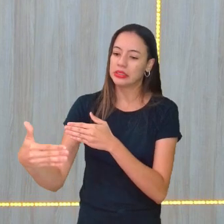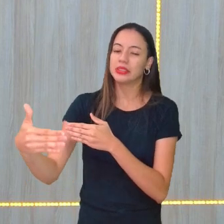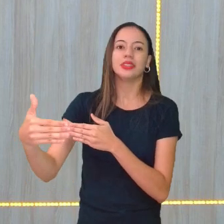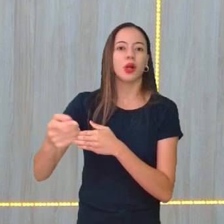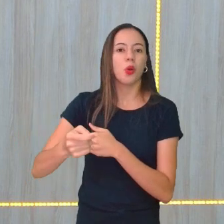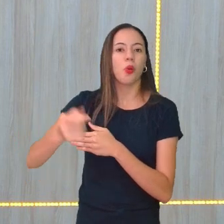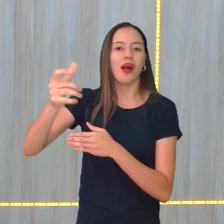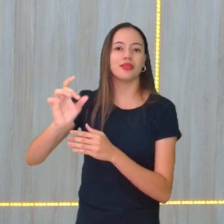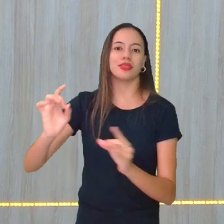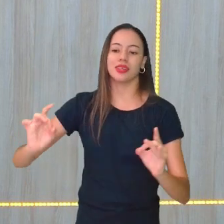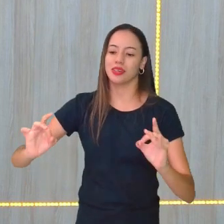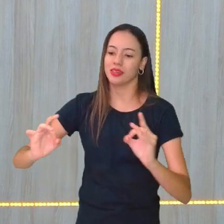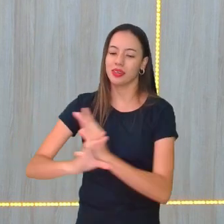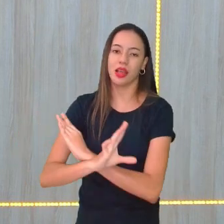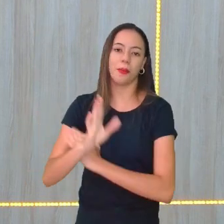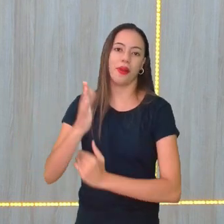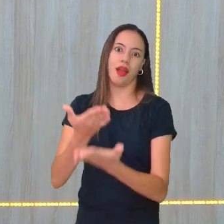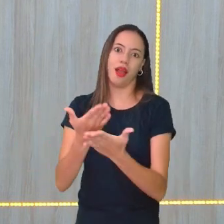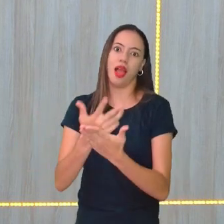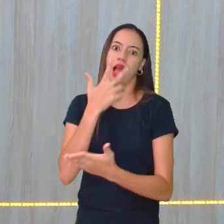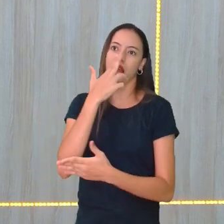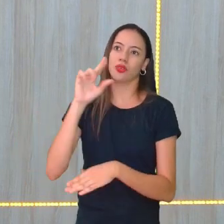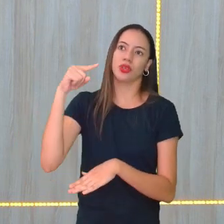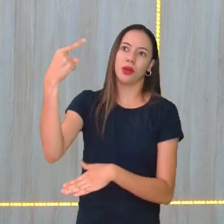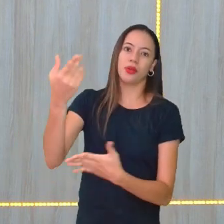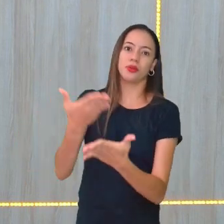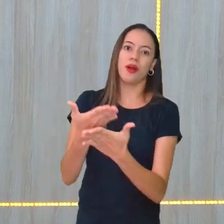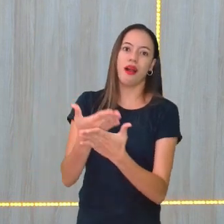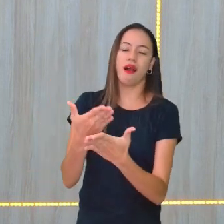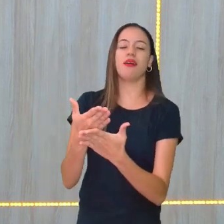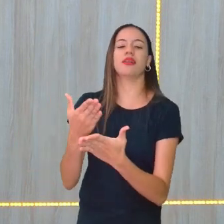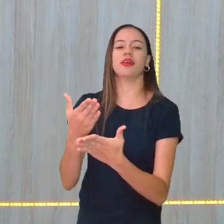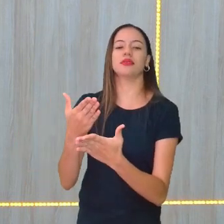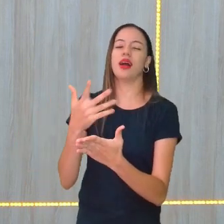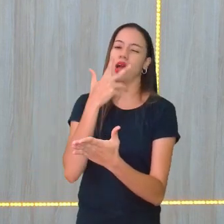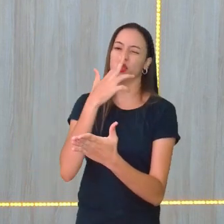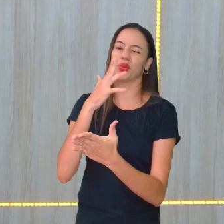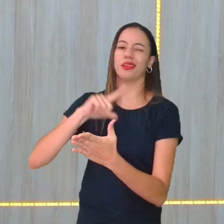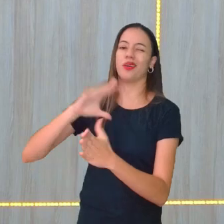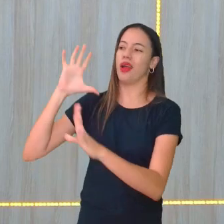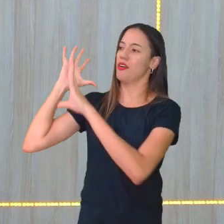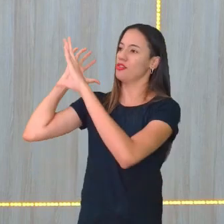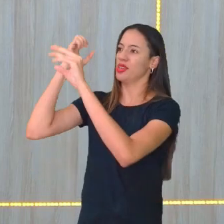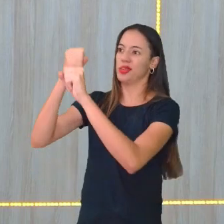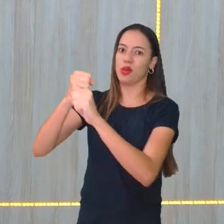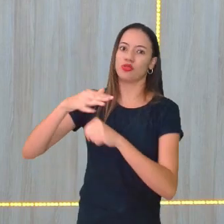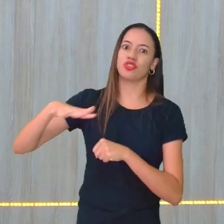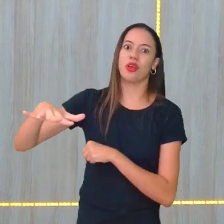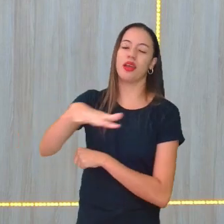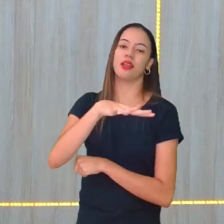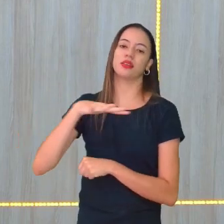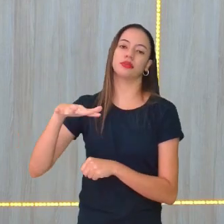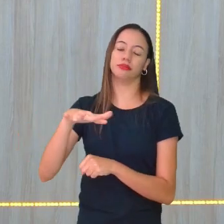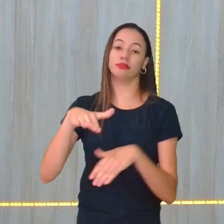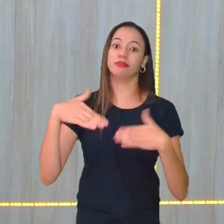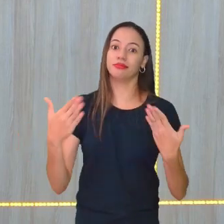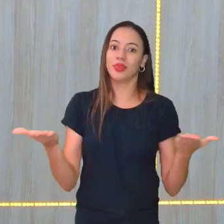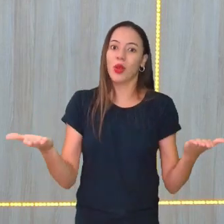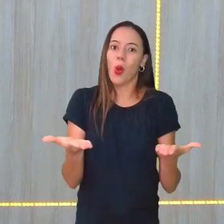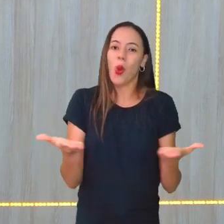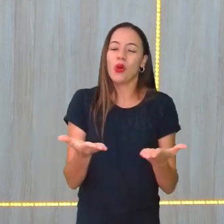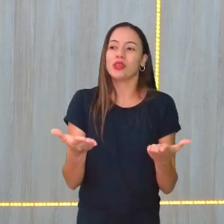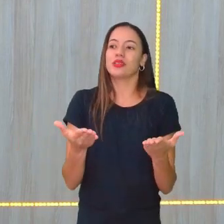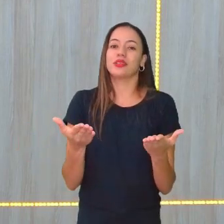as nossas aulas. Acredito que na próxima aula a gente vai fazer uma revisão geral. Então, em tese, hoje, digamos, seria a